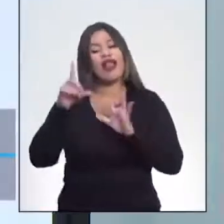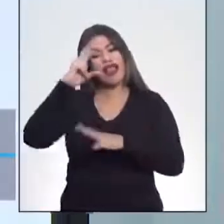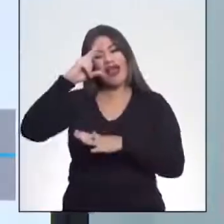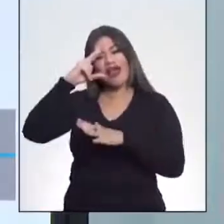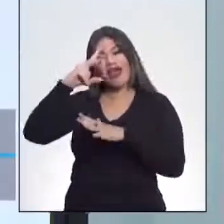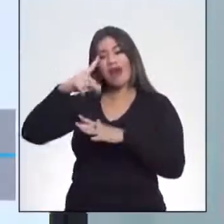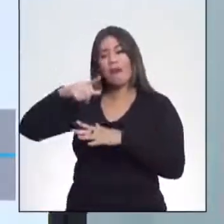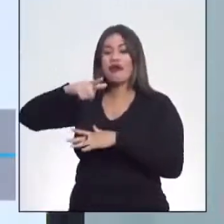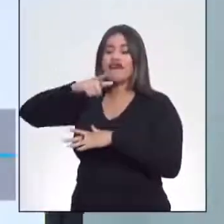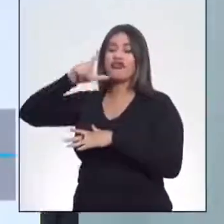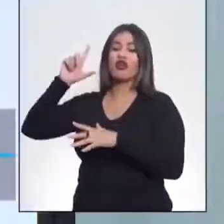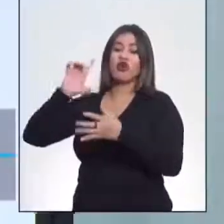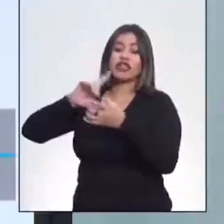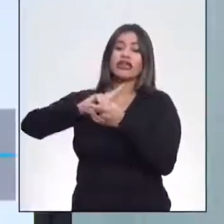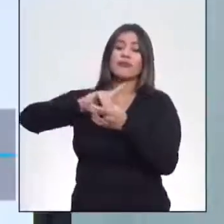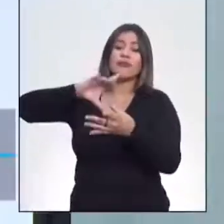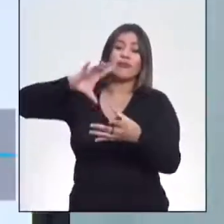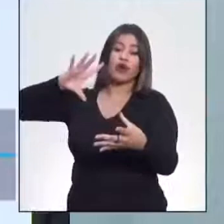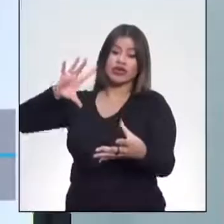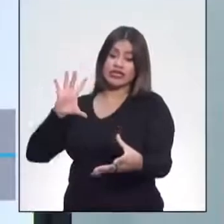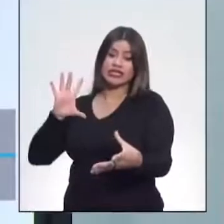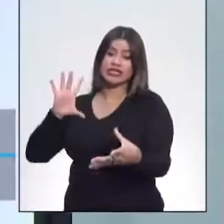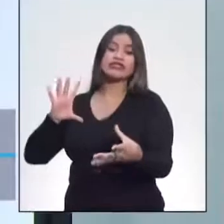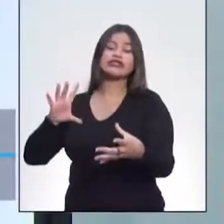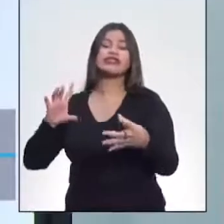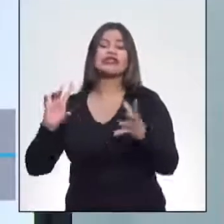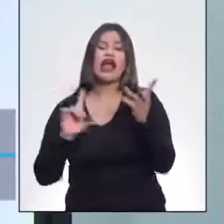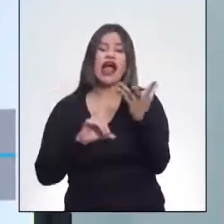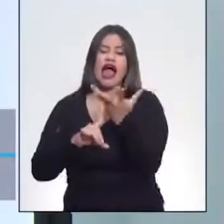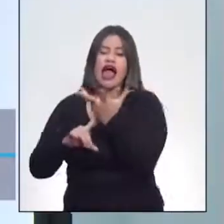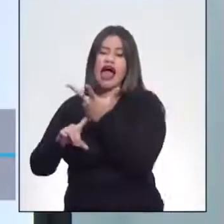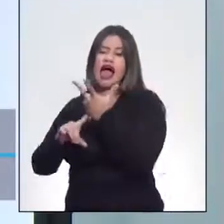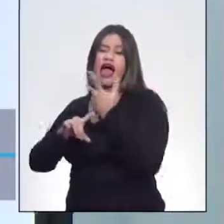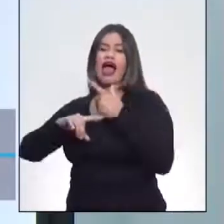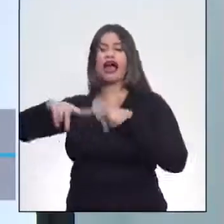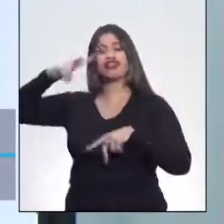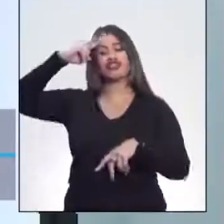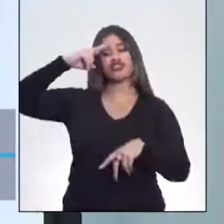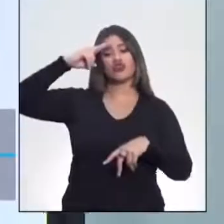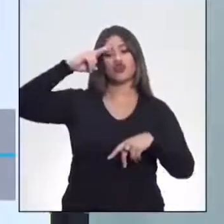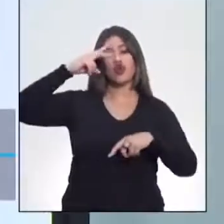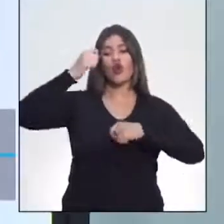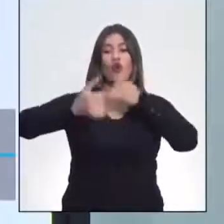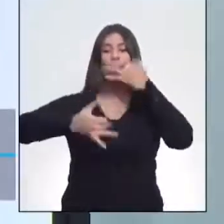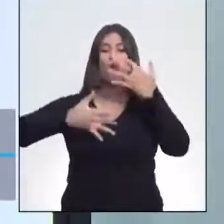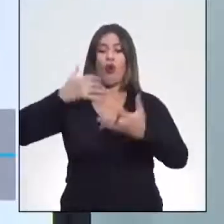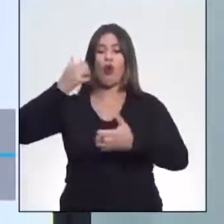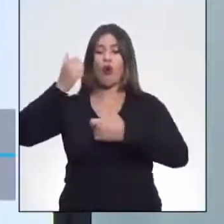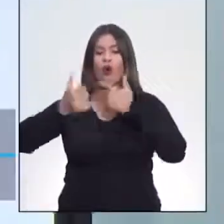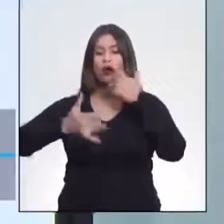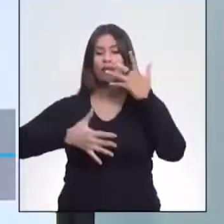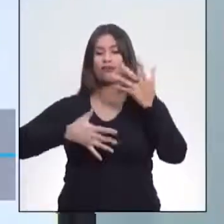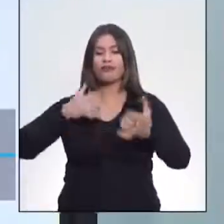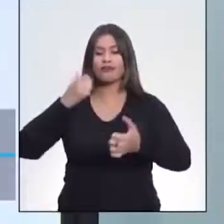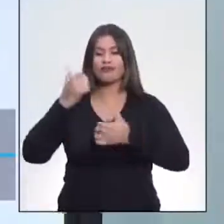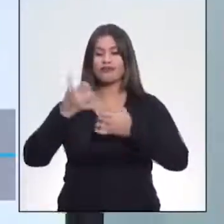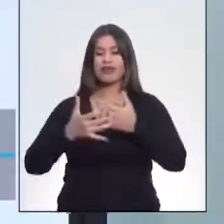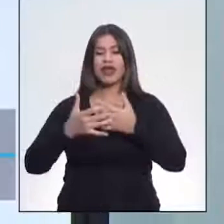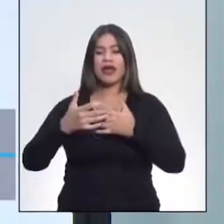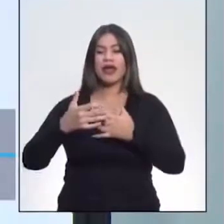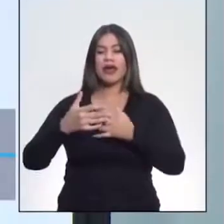nós temos a democracia nós temos as artes a forma de contar histórias temos a mitologia tudo isso